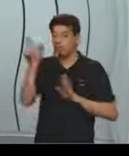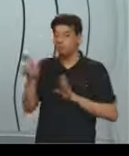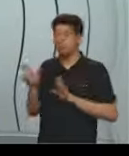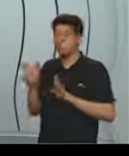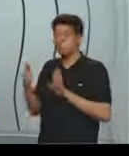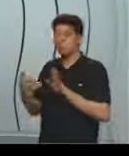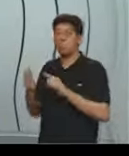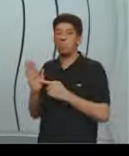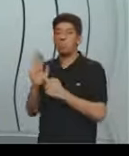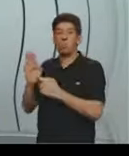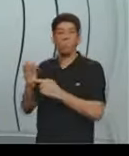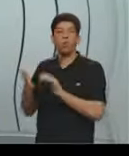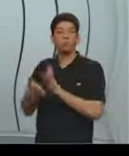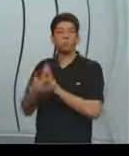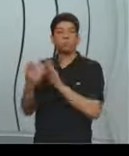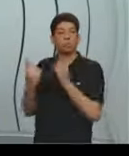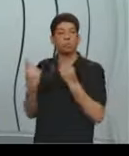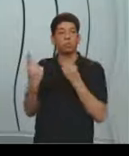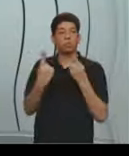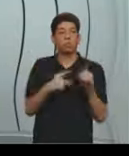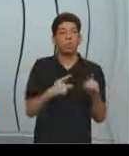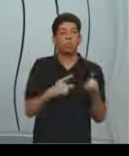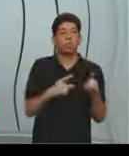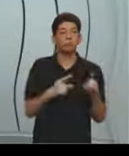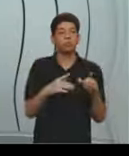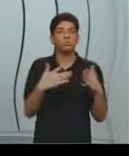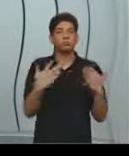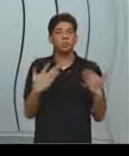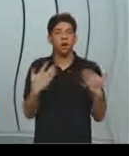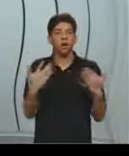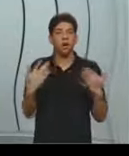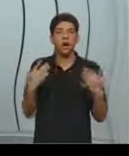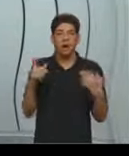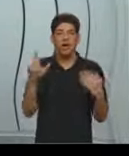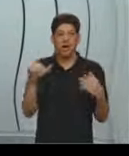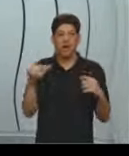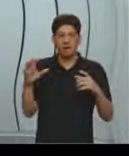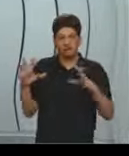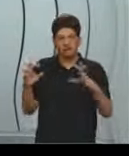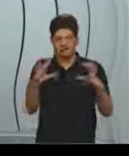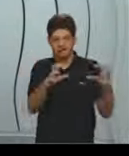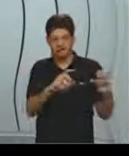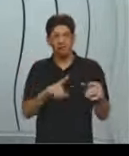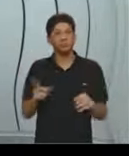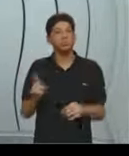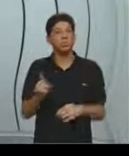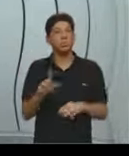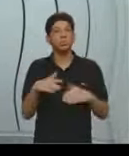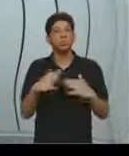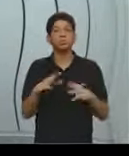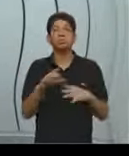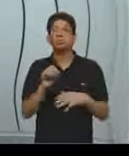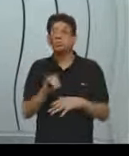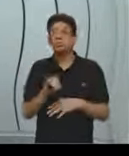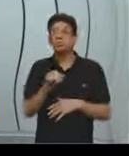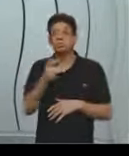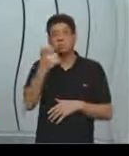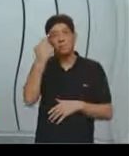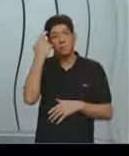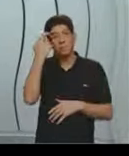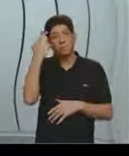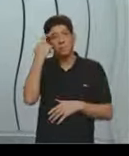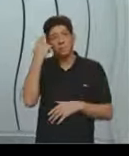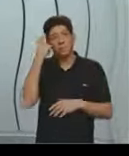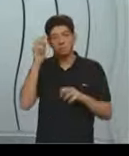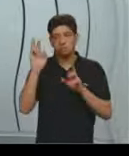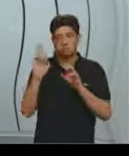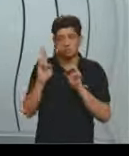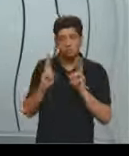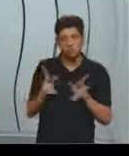simples que política isso só não todo mundo que pensa diferente que veste a camisa que levanta a bandeira diferente da que levanta eu tenho que eliminar